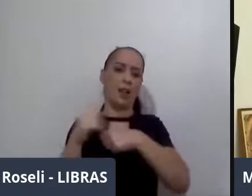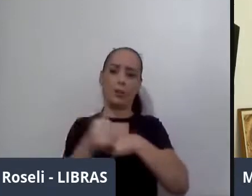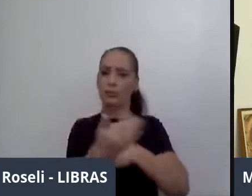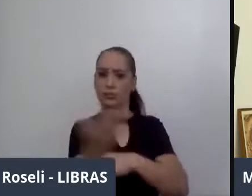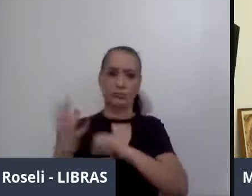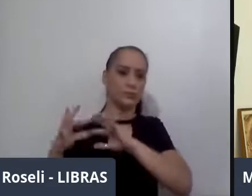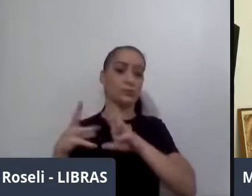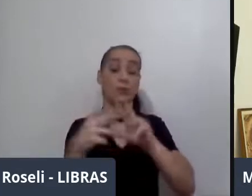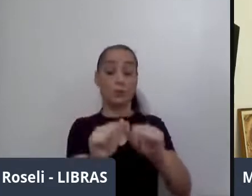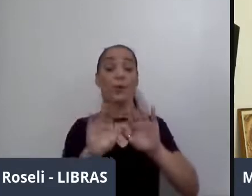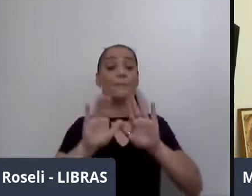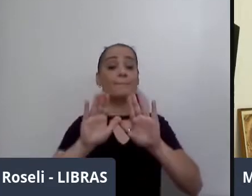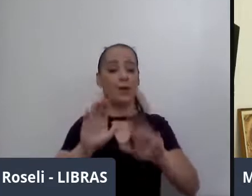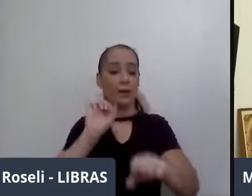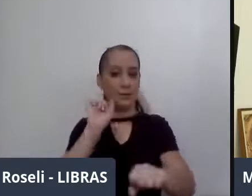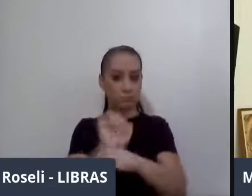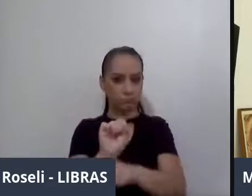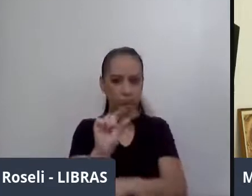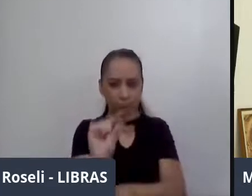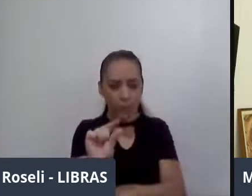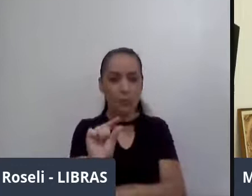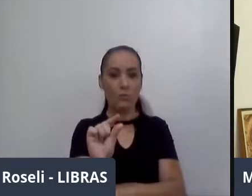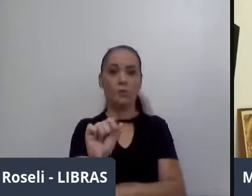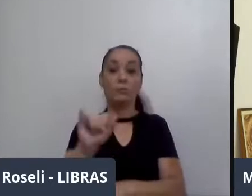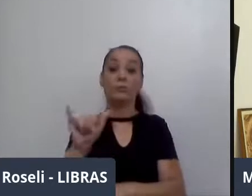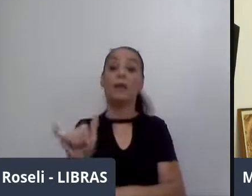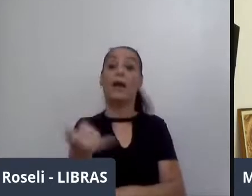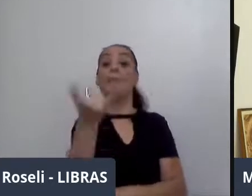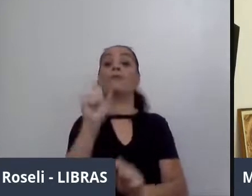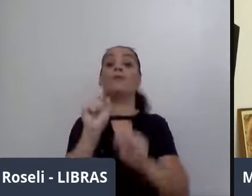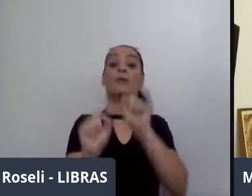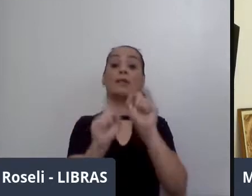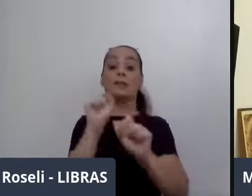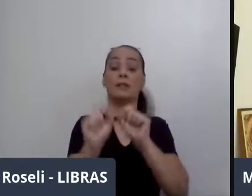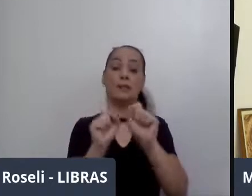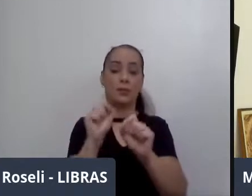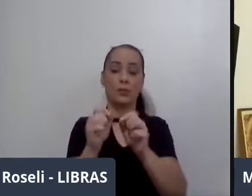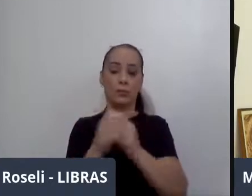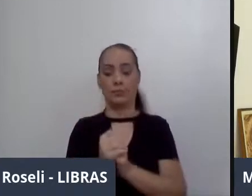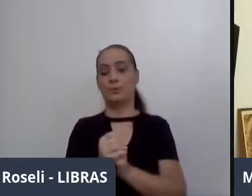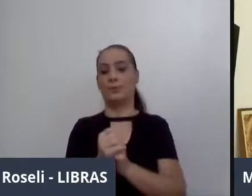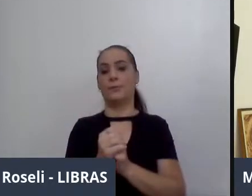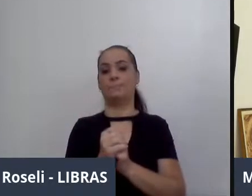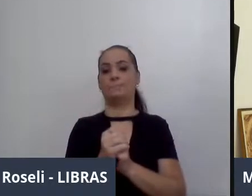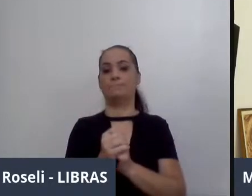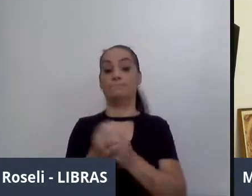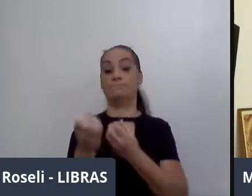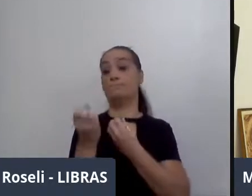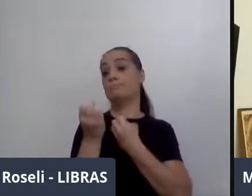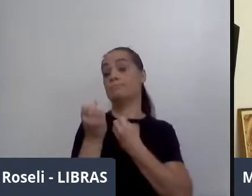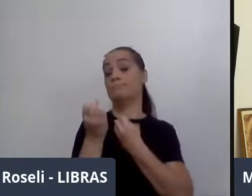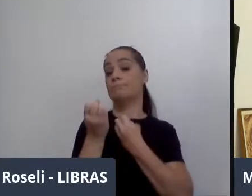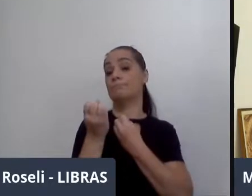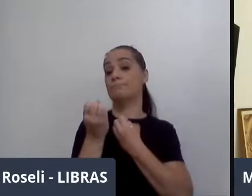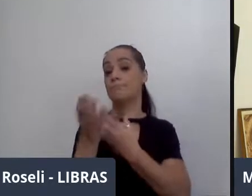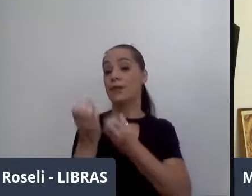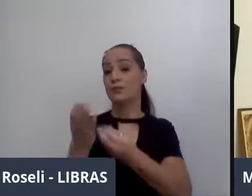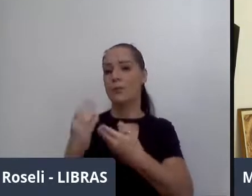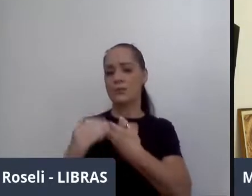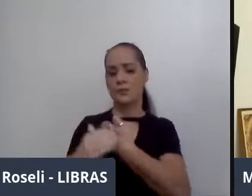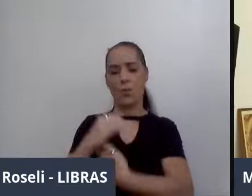Mas eu vou fazer uma pausa, então, aproveitando isso, para informar aqui a orientação que me passa a